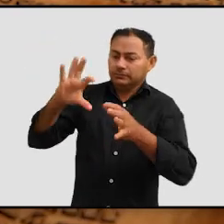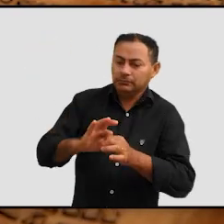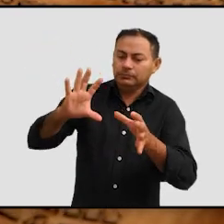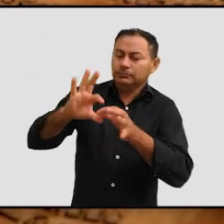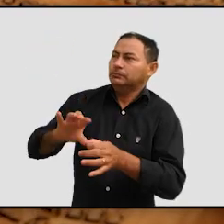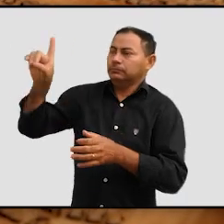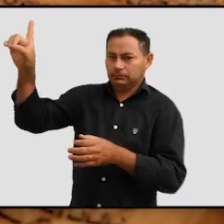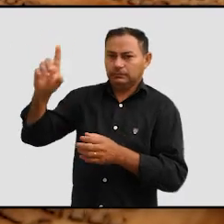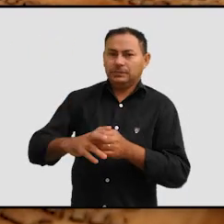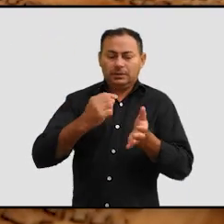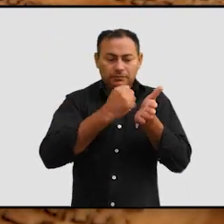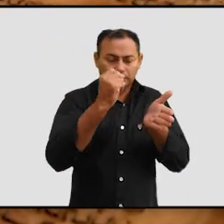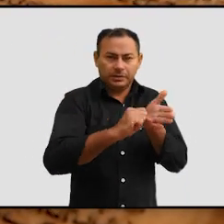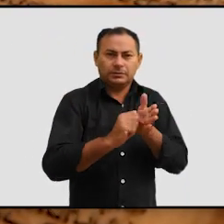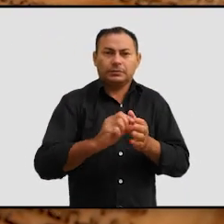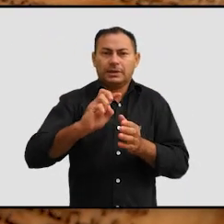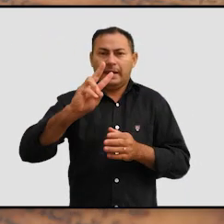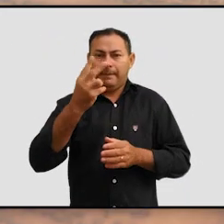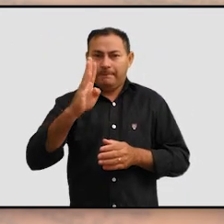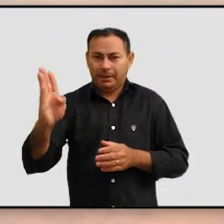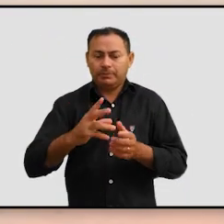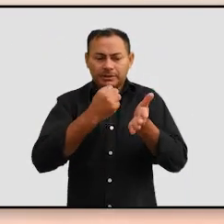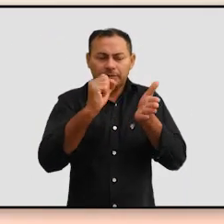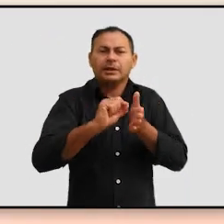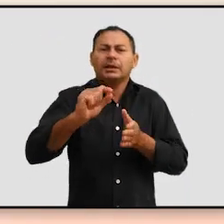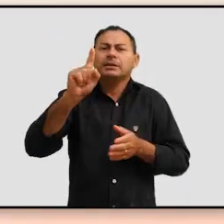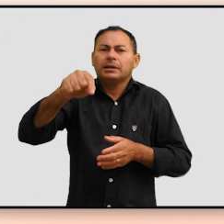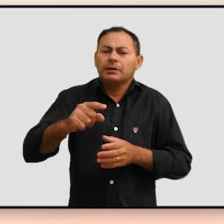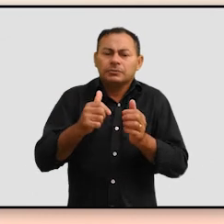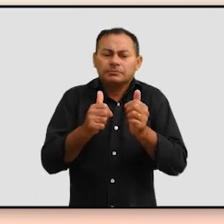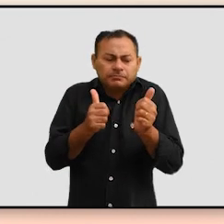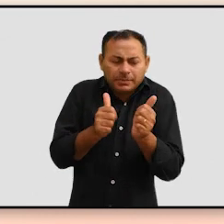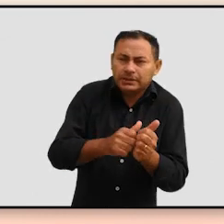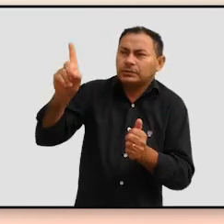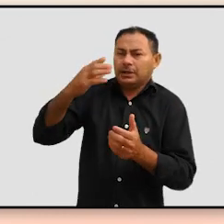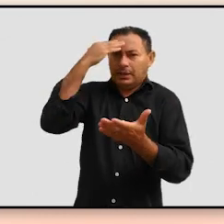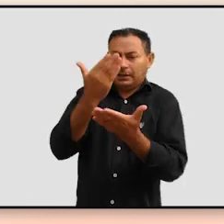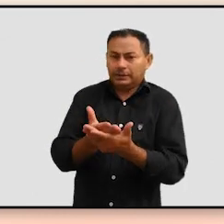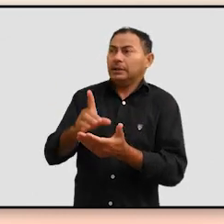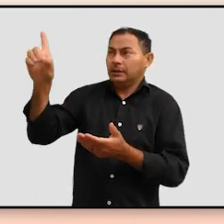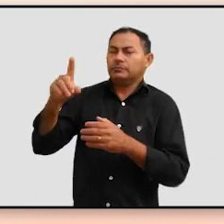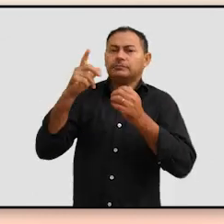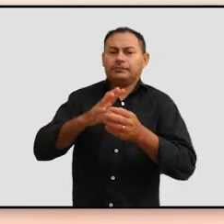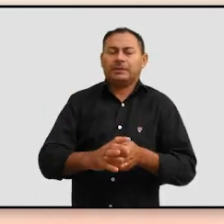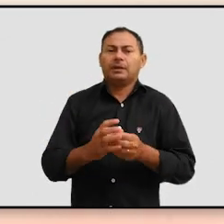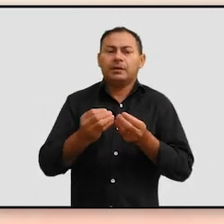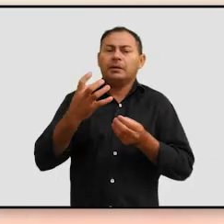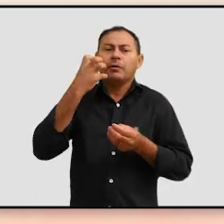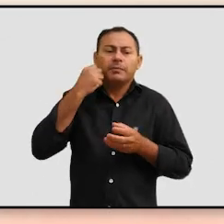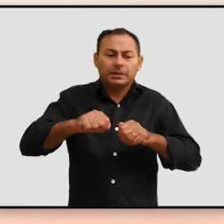Deus nele. O escritor dos Hebreus escreveu: quem de Deus se aproxima precisa crer que ele existe e